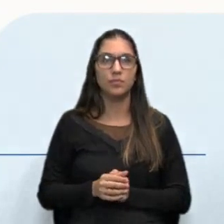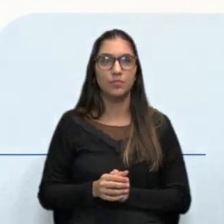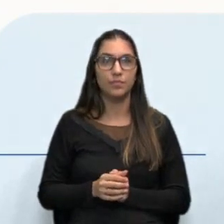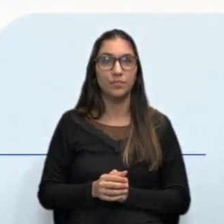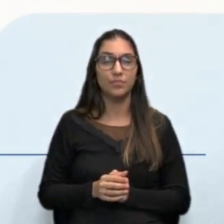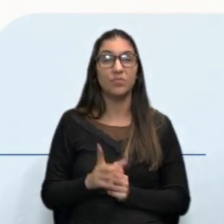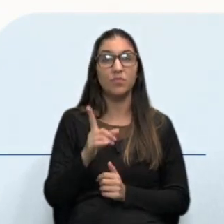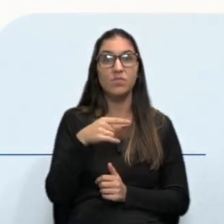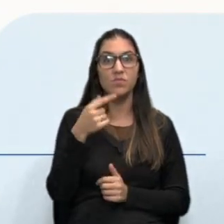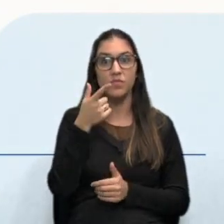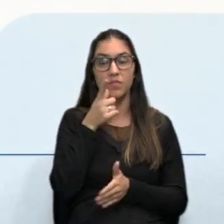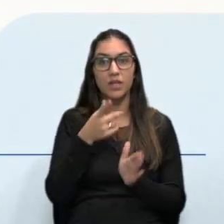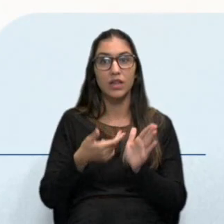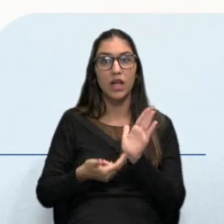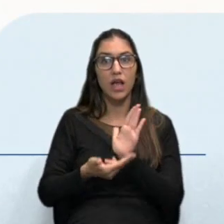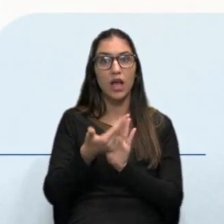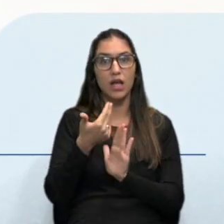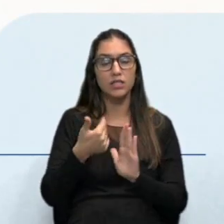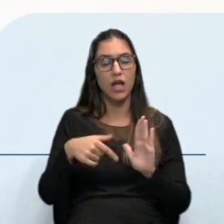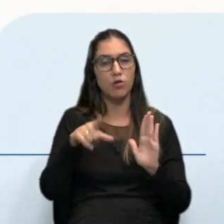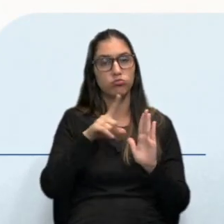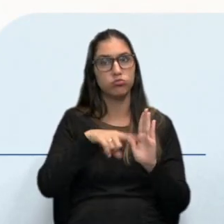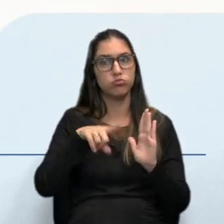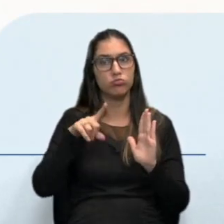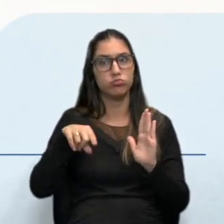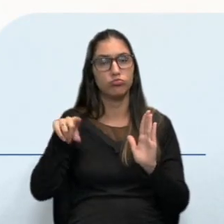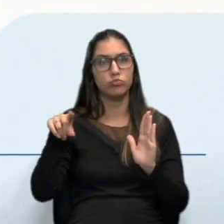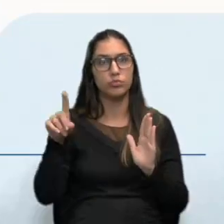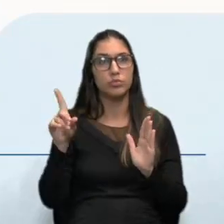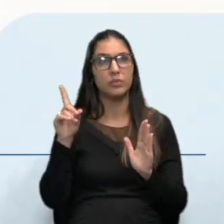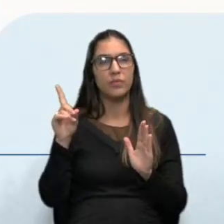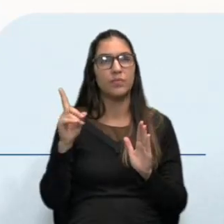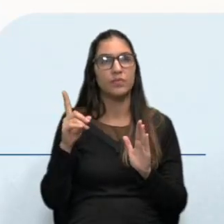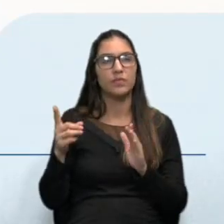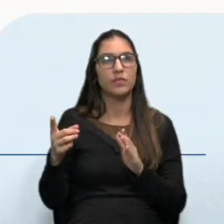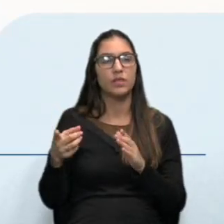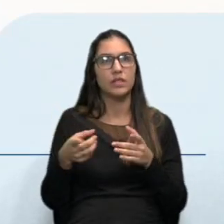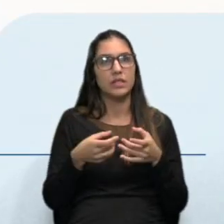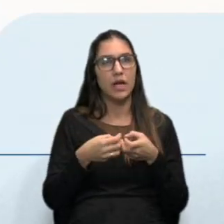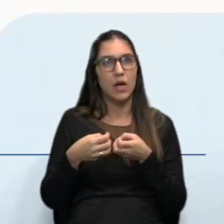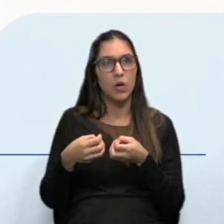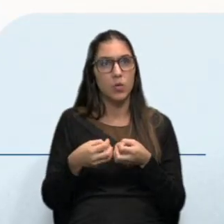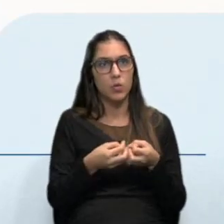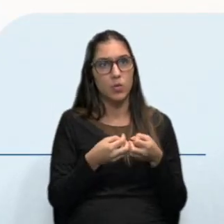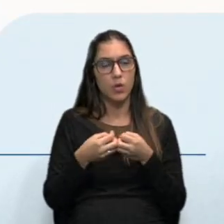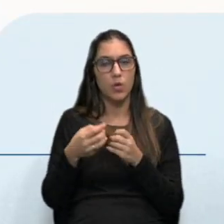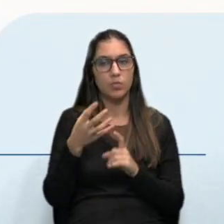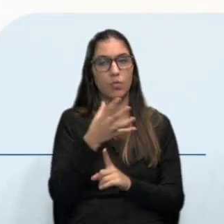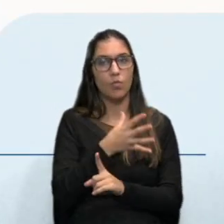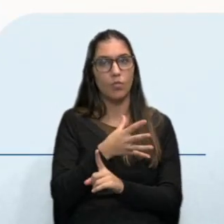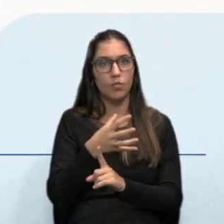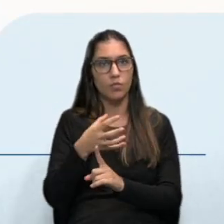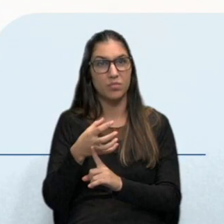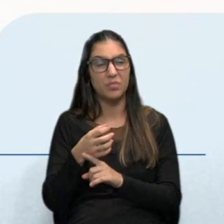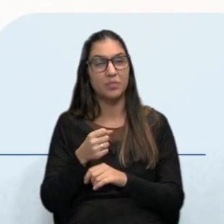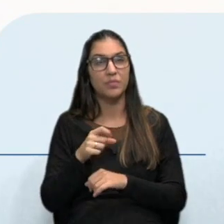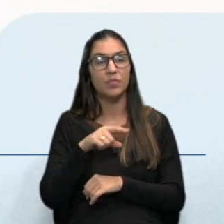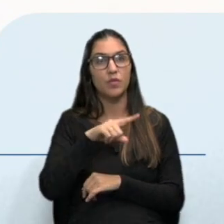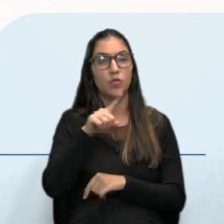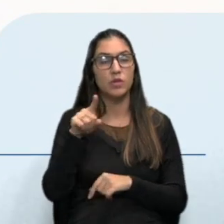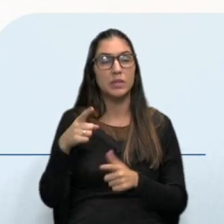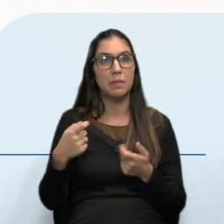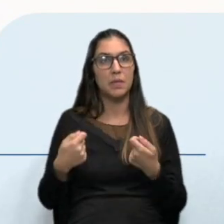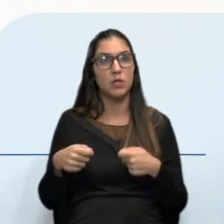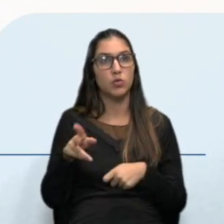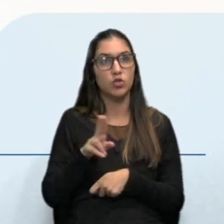Para a gente, então, desenhar esse diagrama das células, esse diagrama celular, de uma transmissão celular, você